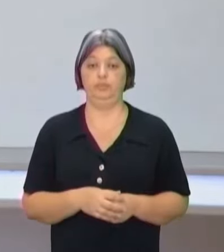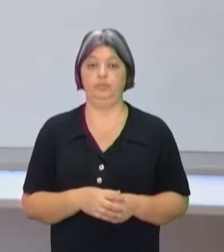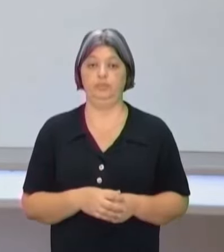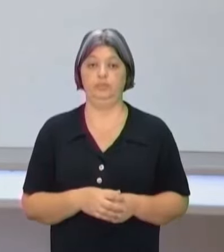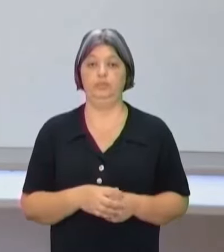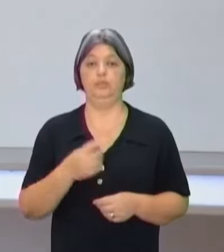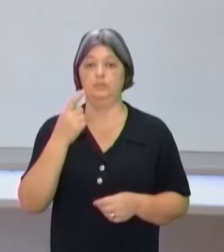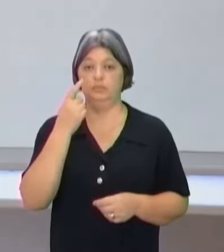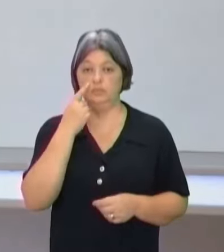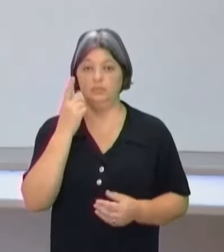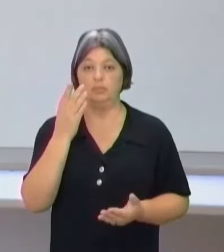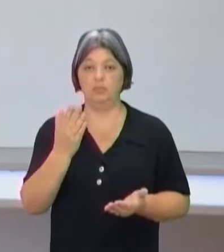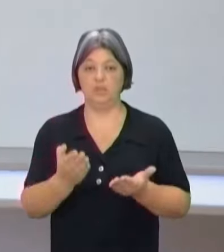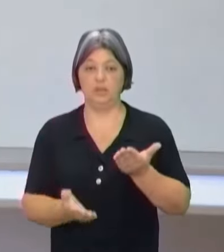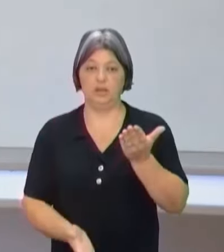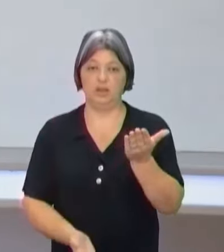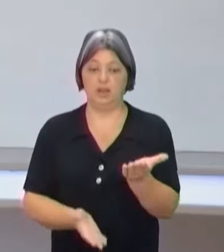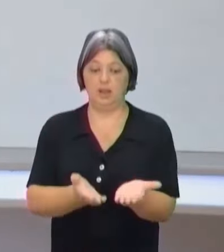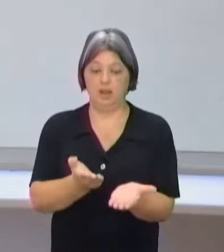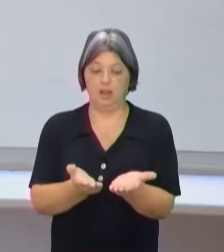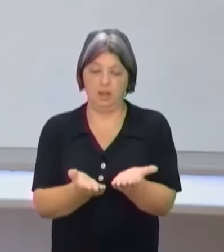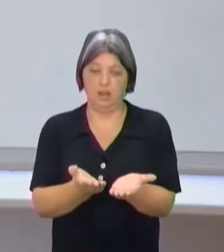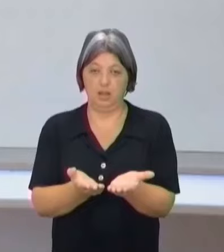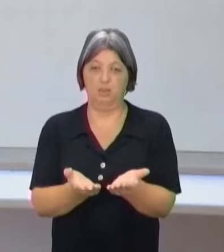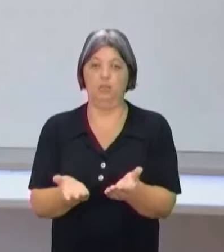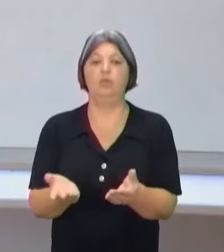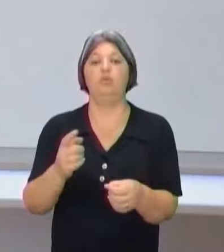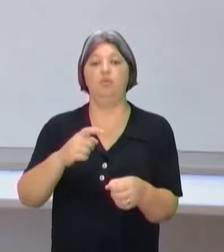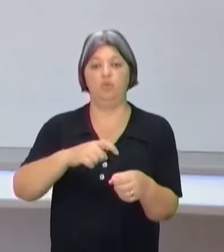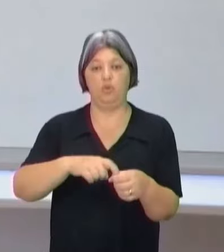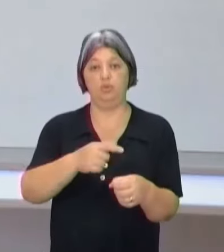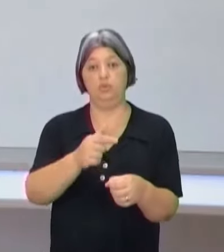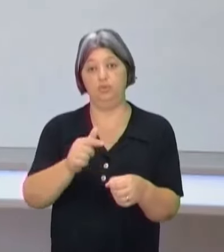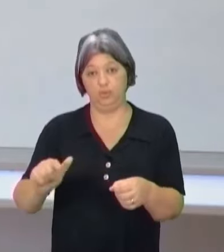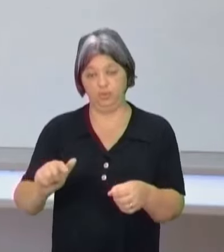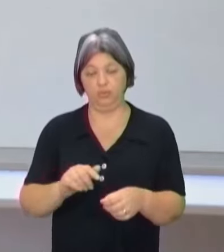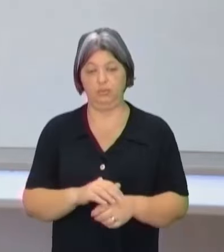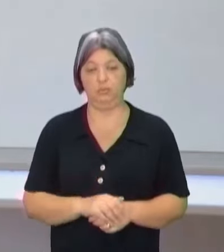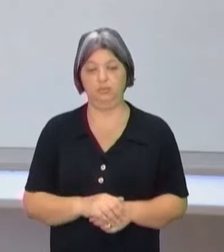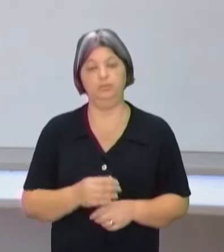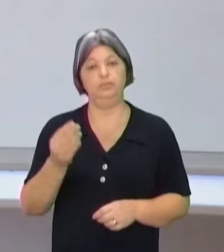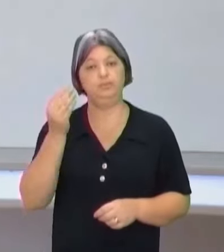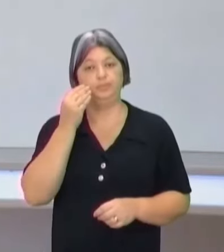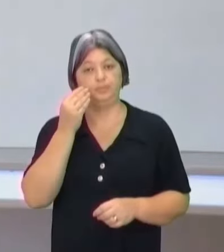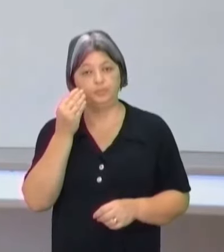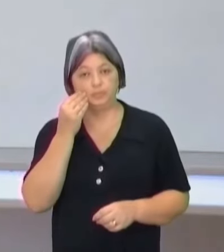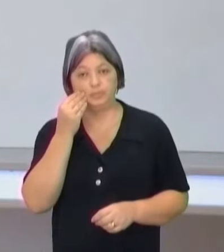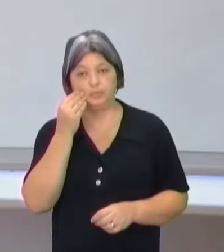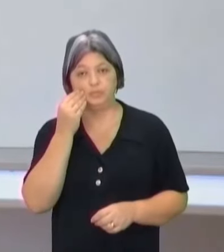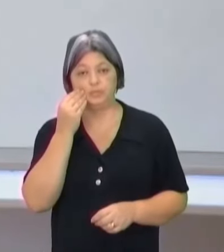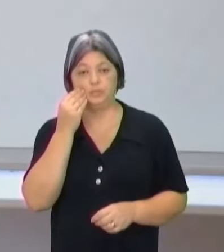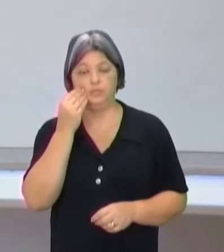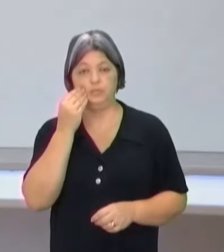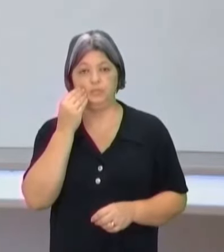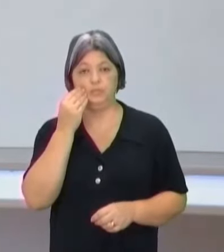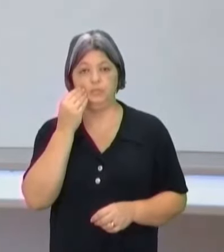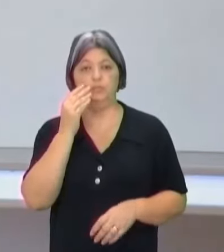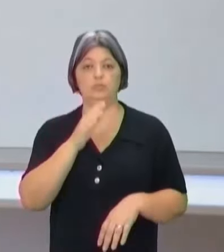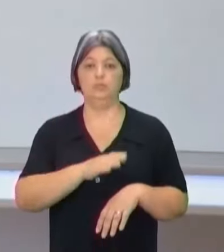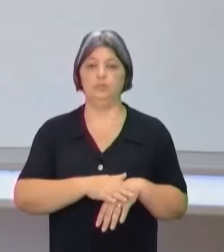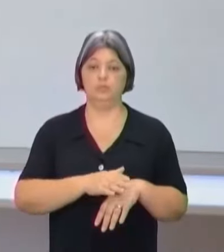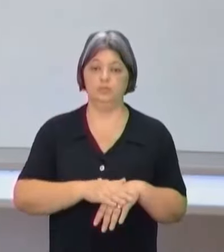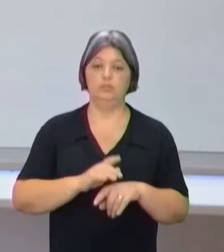a buscar o equilíbrio novamente, tá bom? Então, ele tende a fazer com que